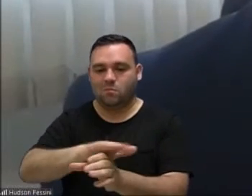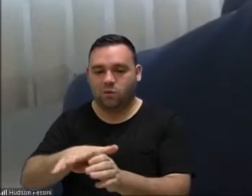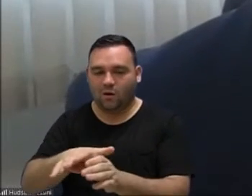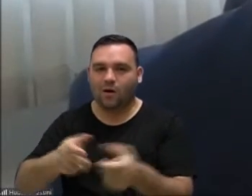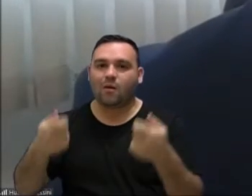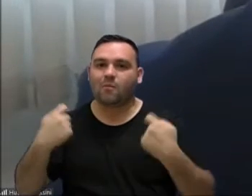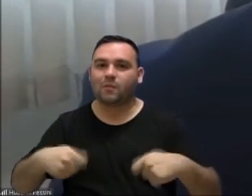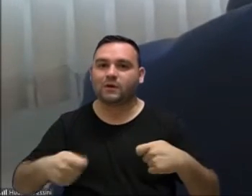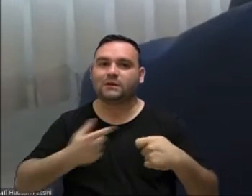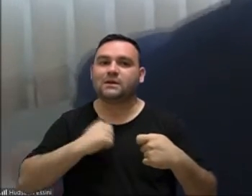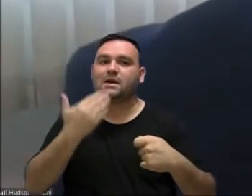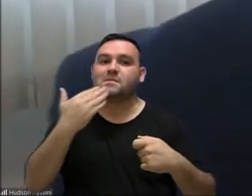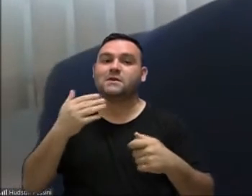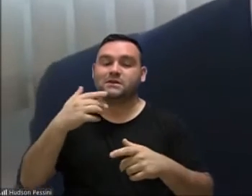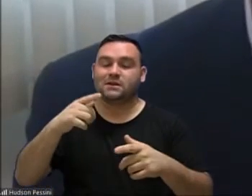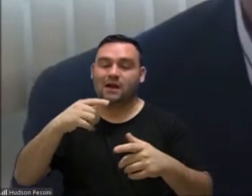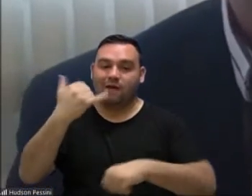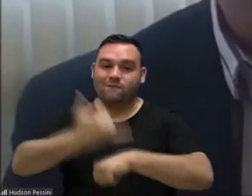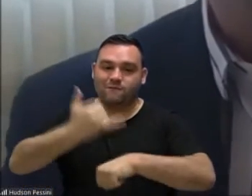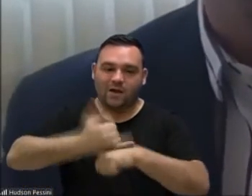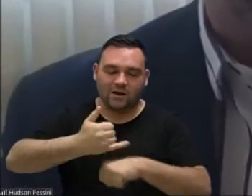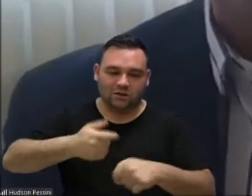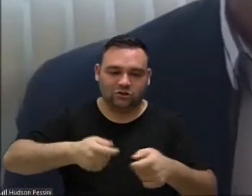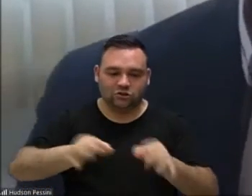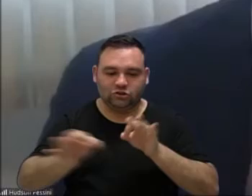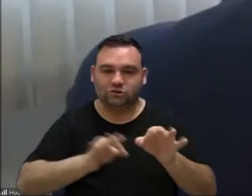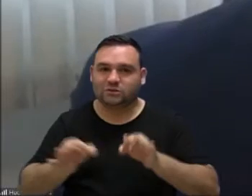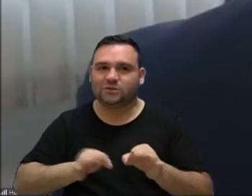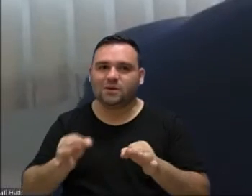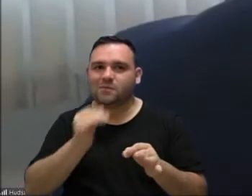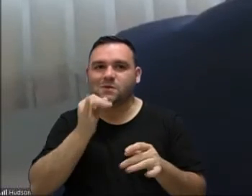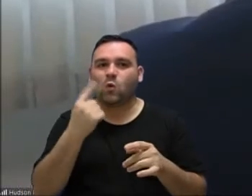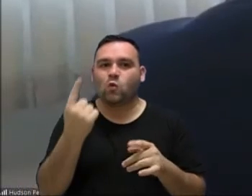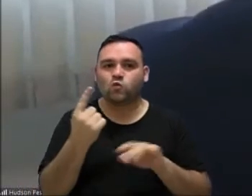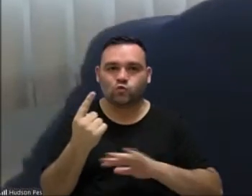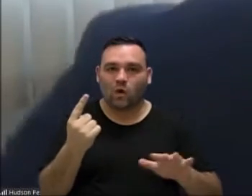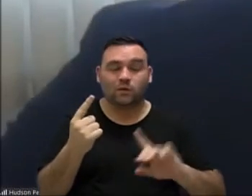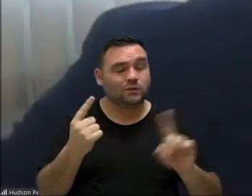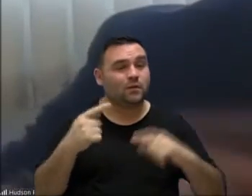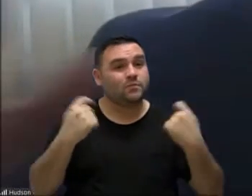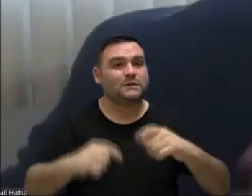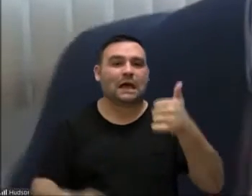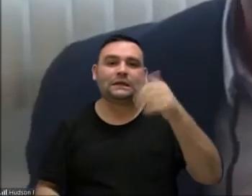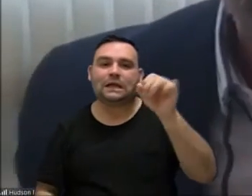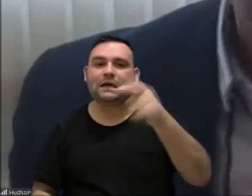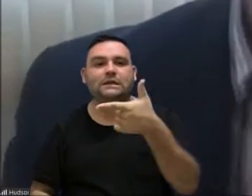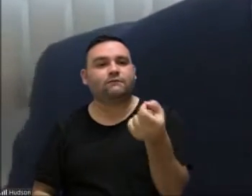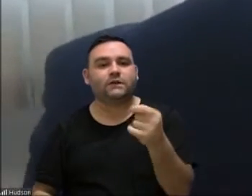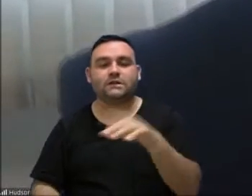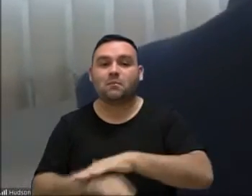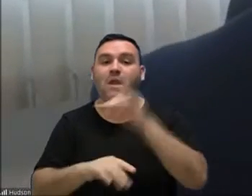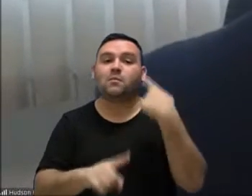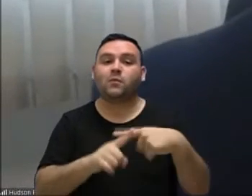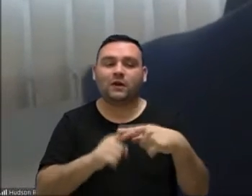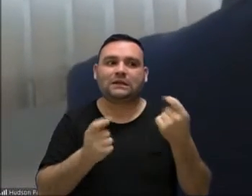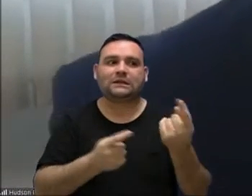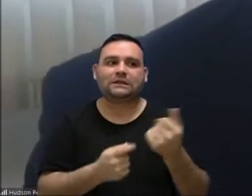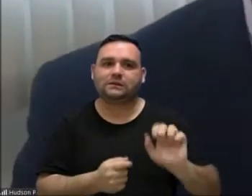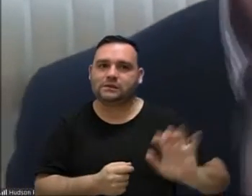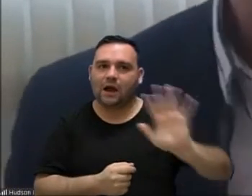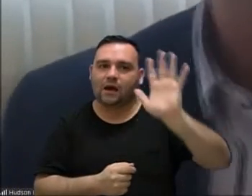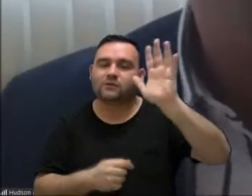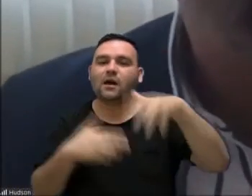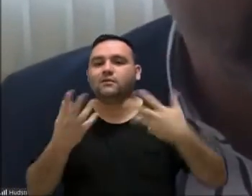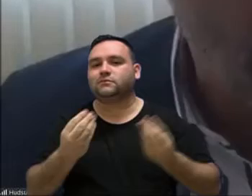ser tem que ser pedido pra fundir e pra fundir aquilo era um fundo de um tem que fundir de dez ou vinte pra compensar o custo